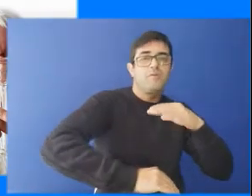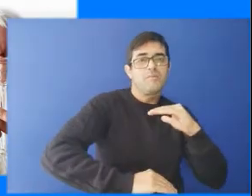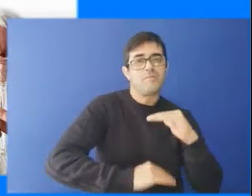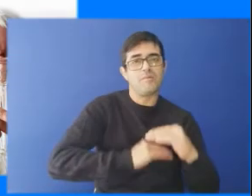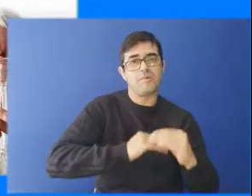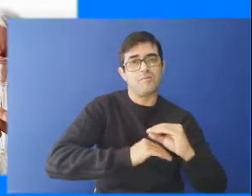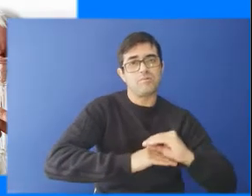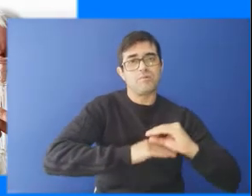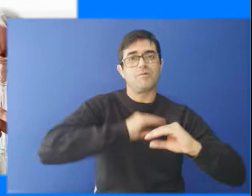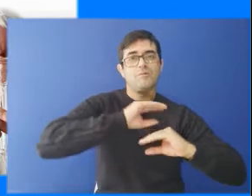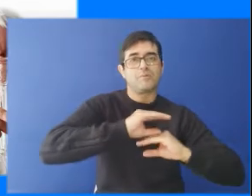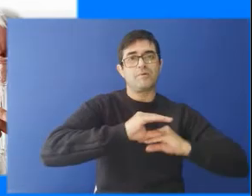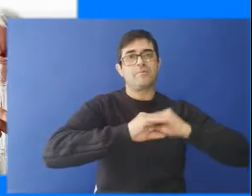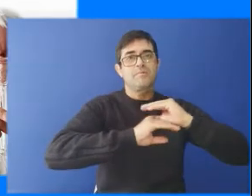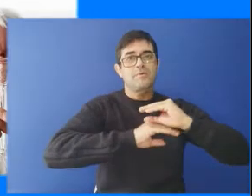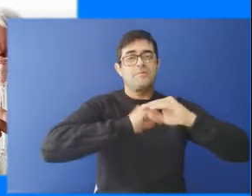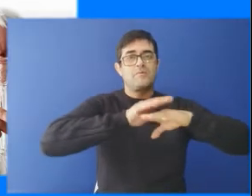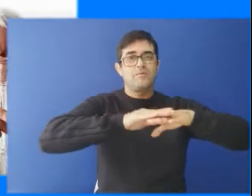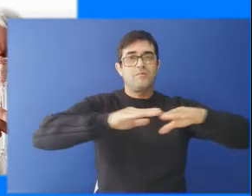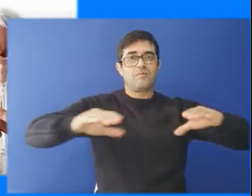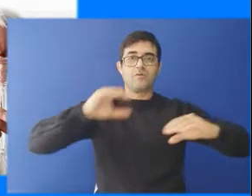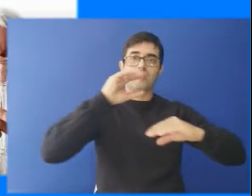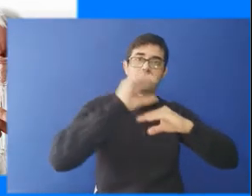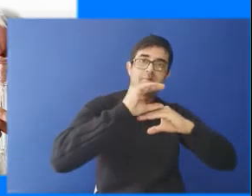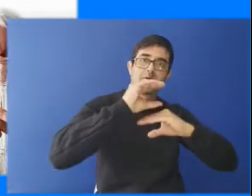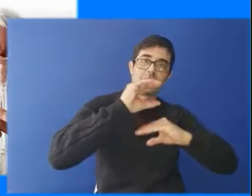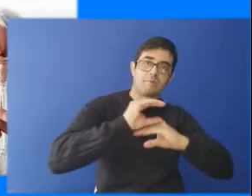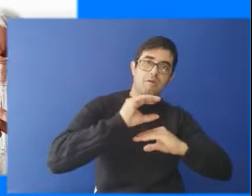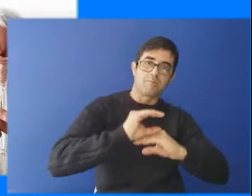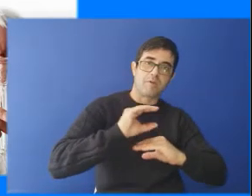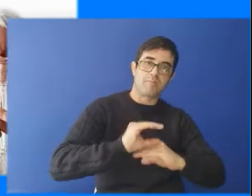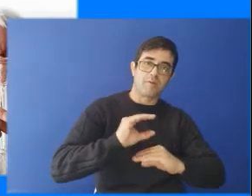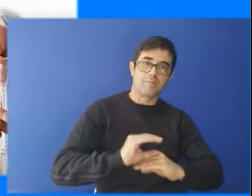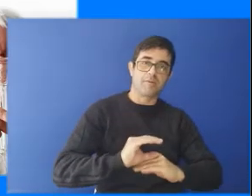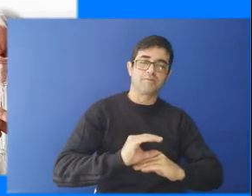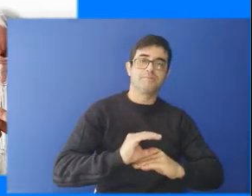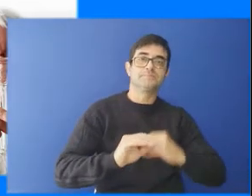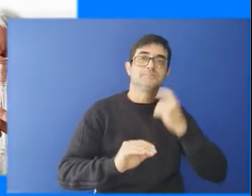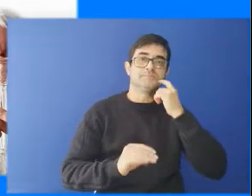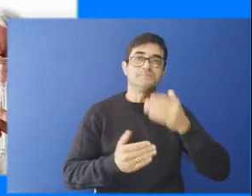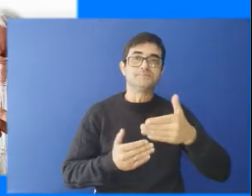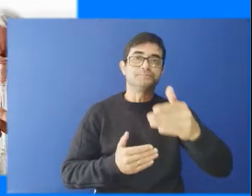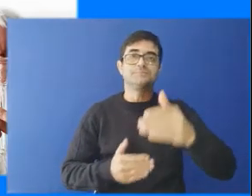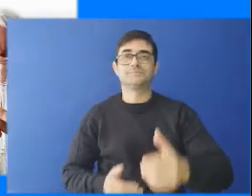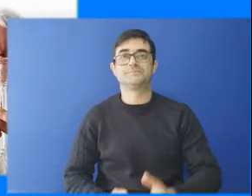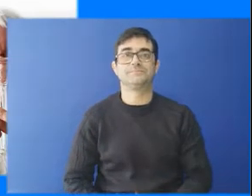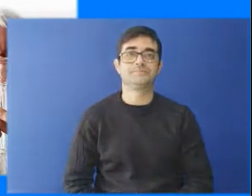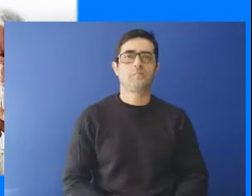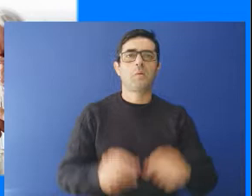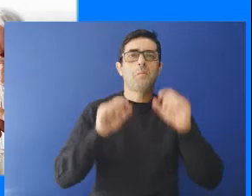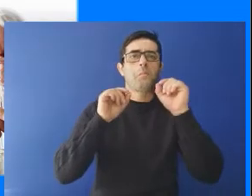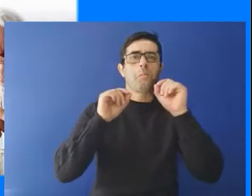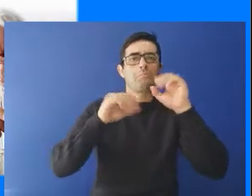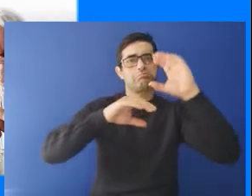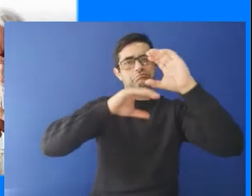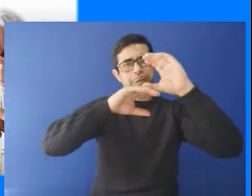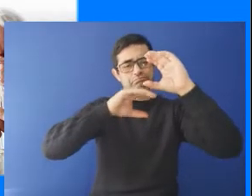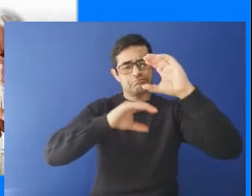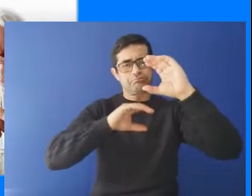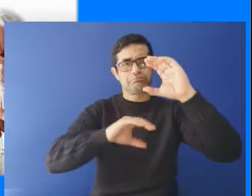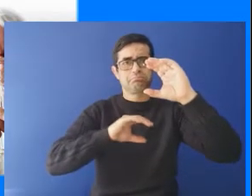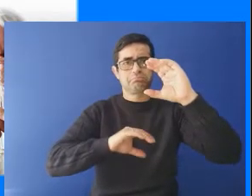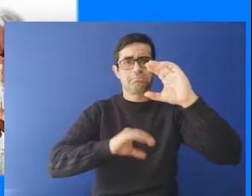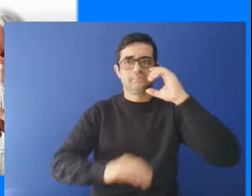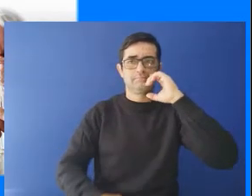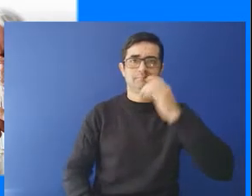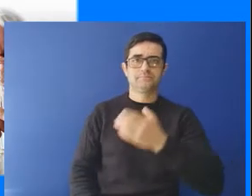solo se encontra numa grande profundidade, e nós vemos a formação de diferentes horizontes. O que são esses horizontes? São